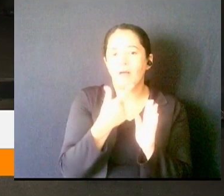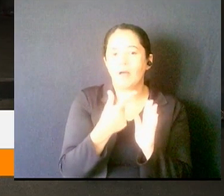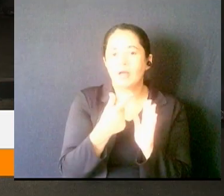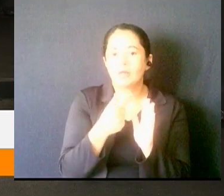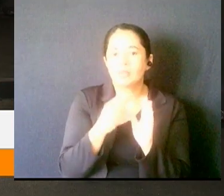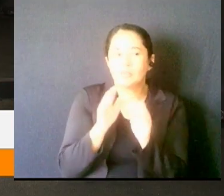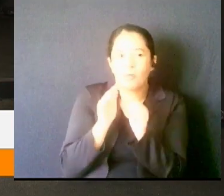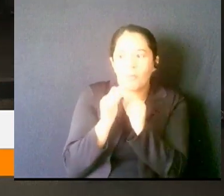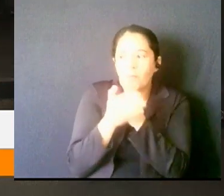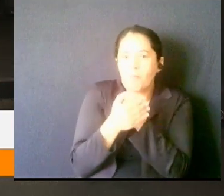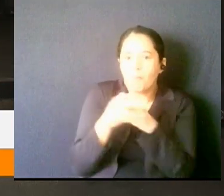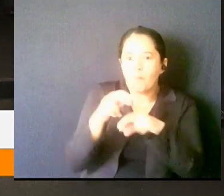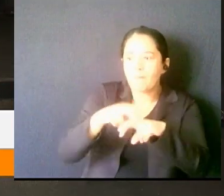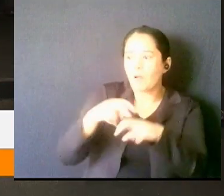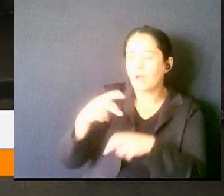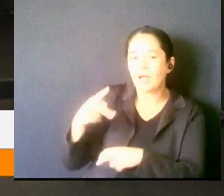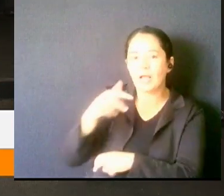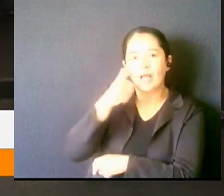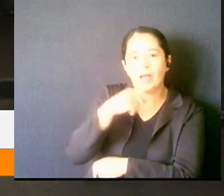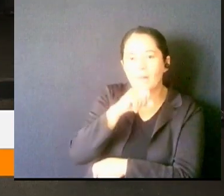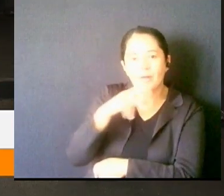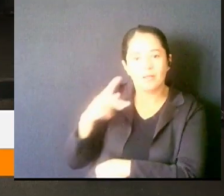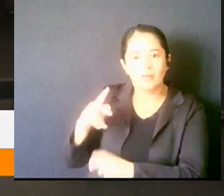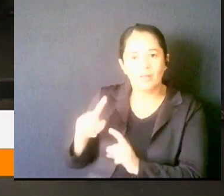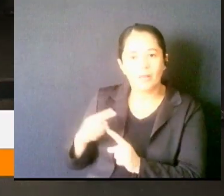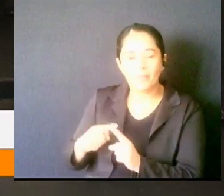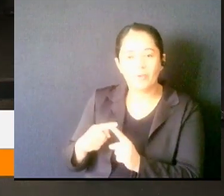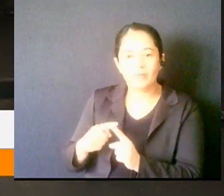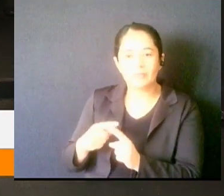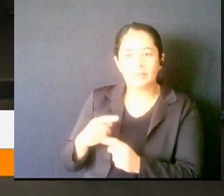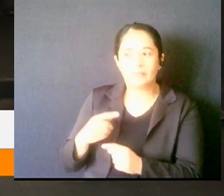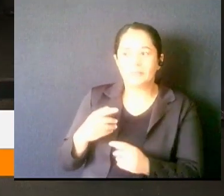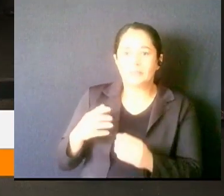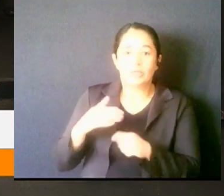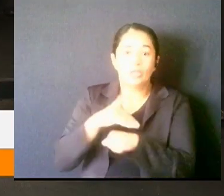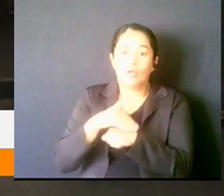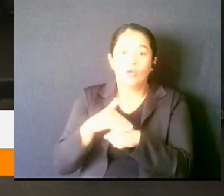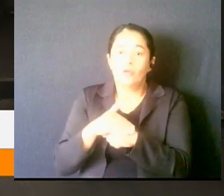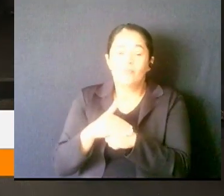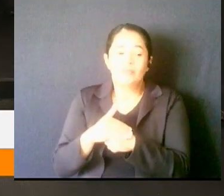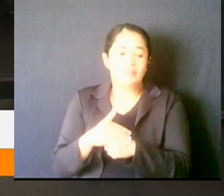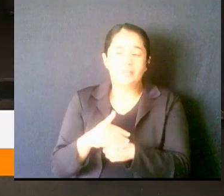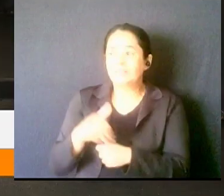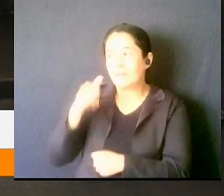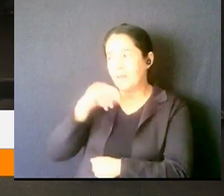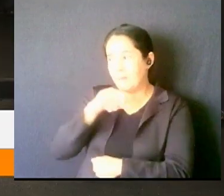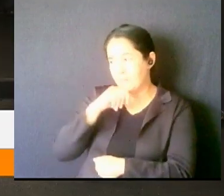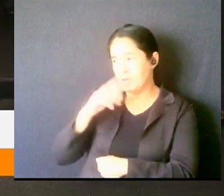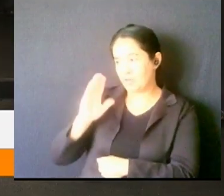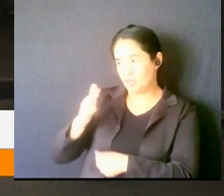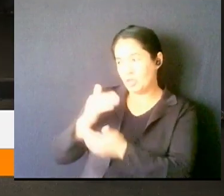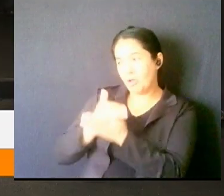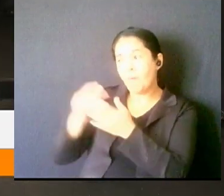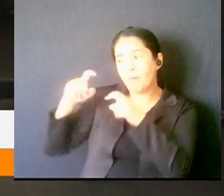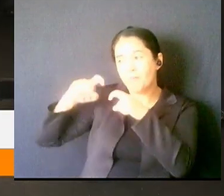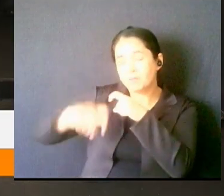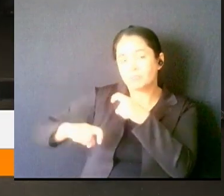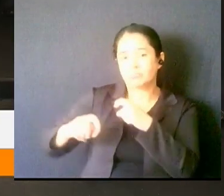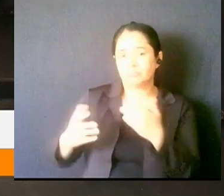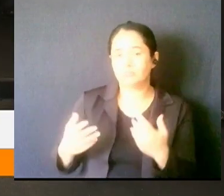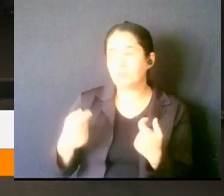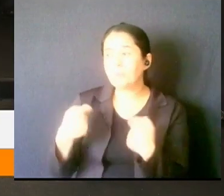porque ela não se sentiu confortável para falar, mãe, eu iniciei minha atividade sexual e eu estou usando um